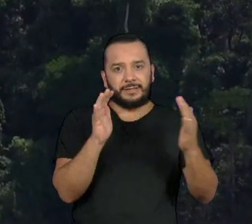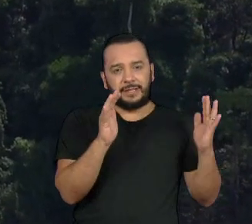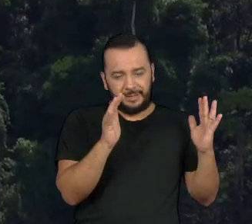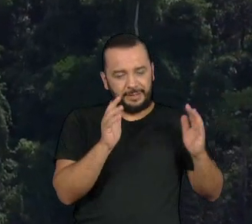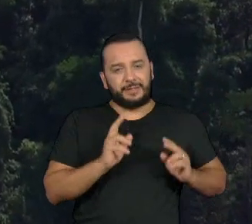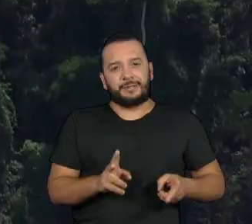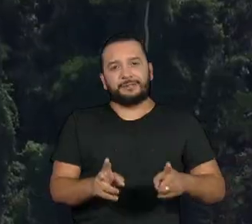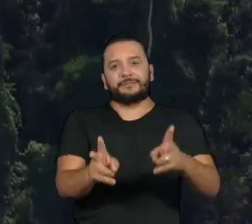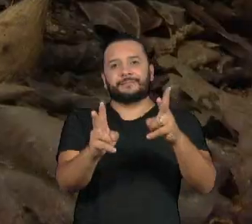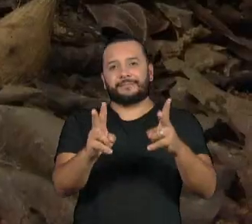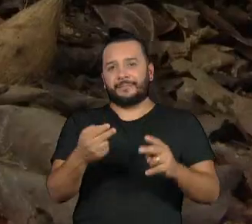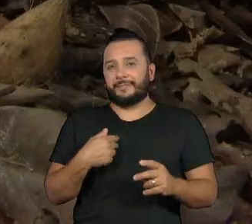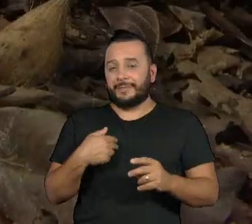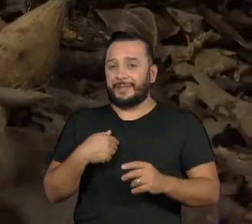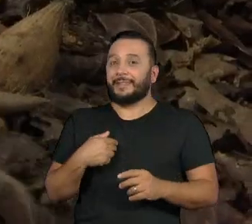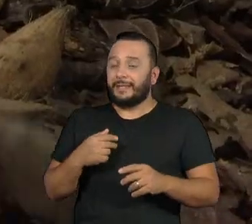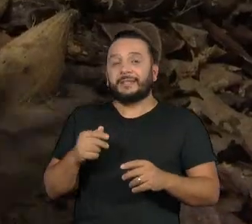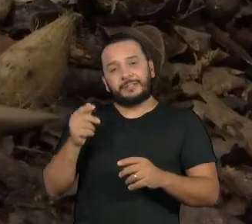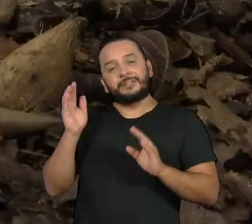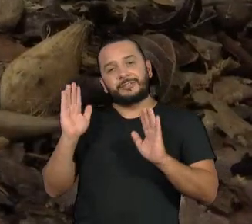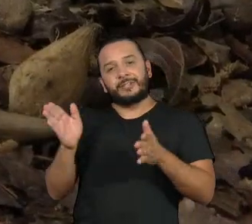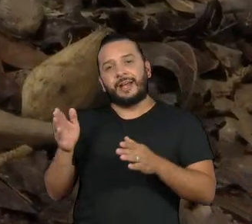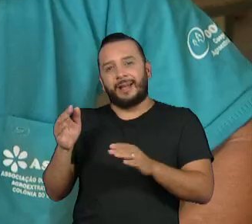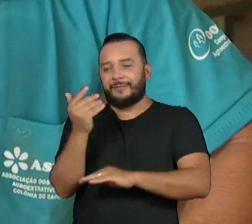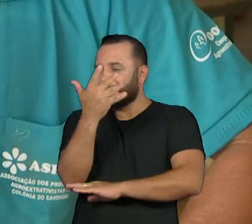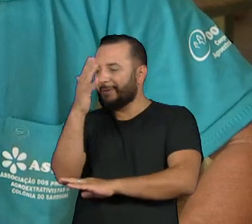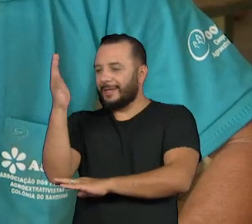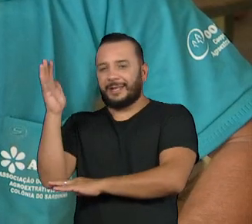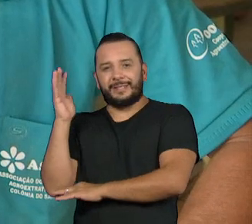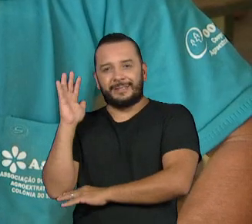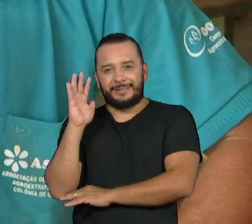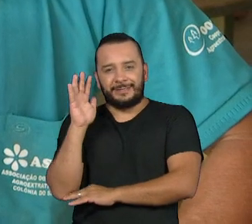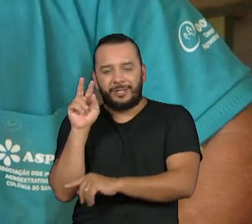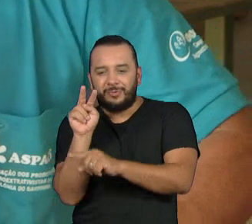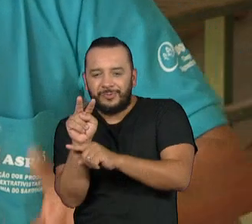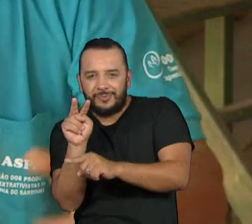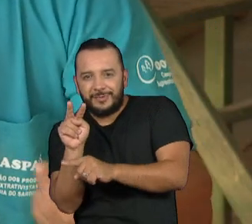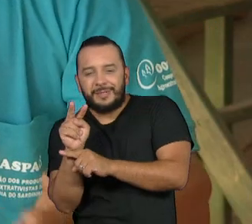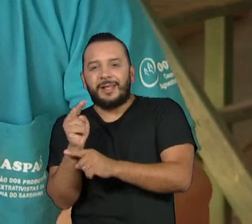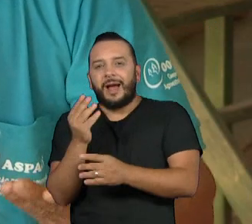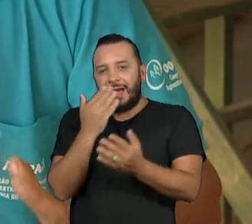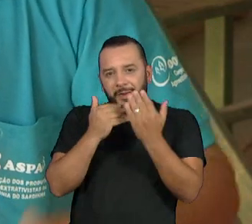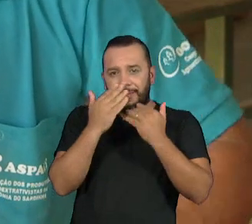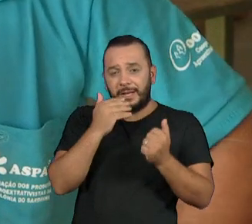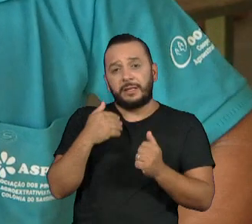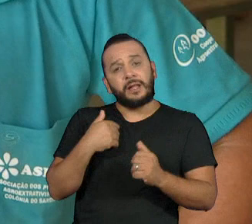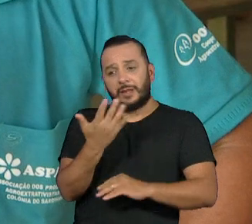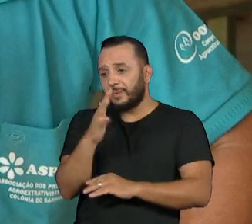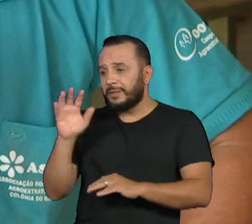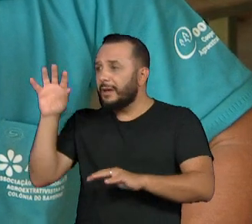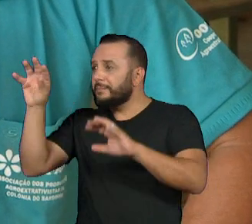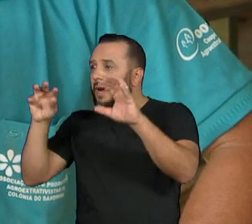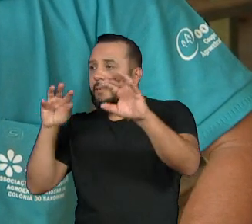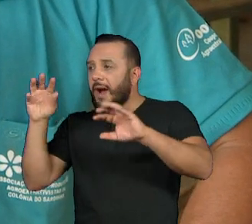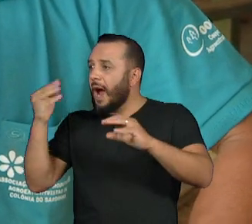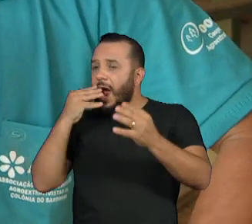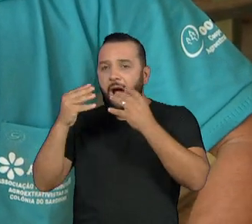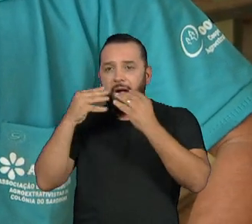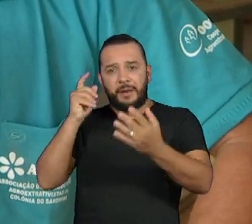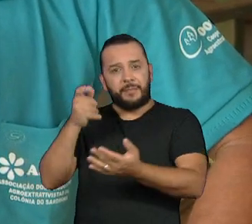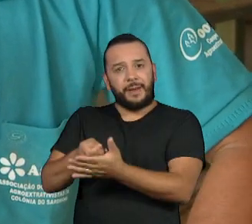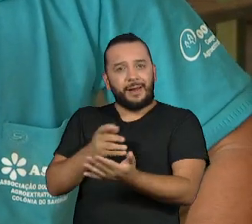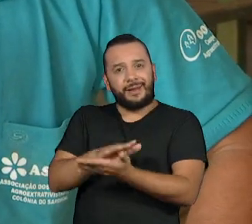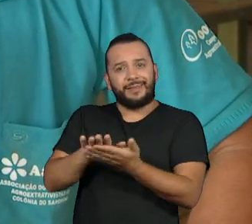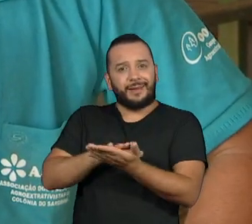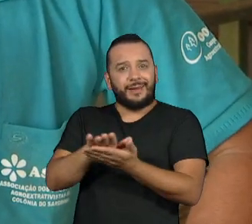Mãe que acolhe, alimenta. Bom, né? Da natureza é isso, né? Você vai só colher o que tem, entendendo? Sem pagar nada,